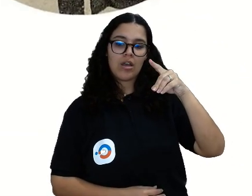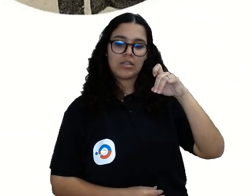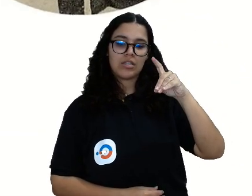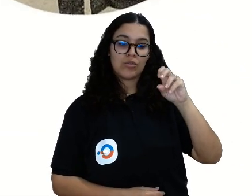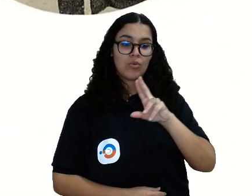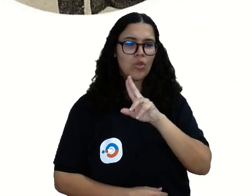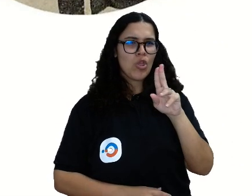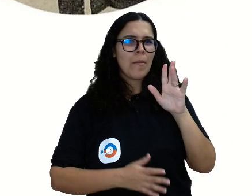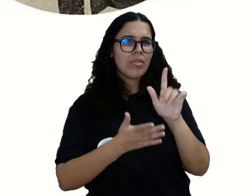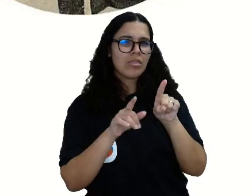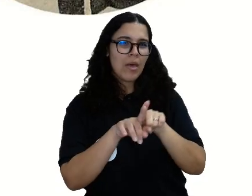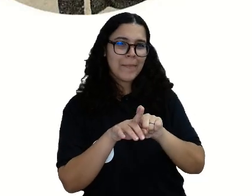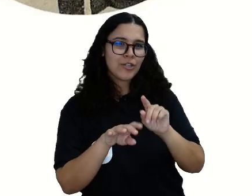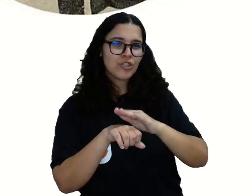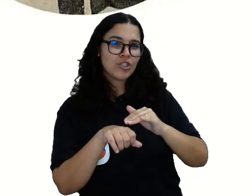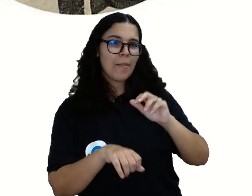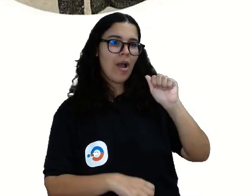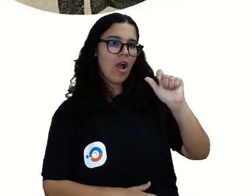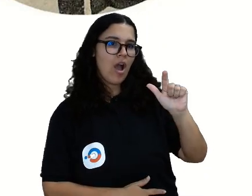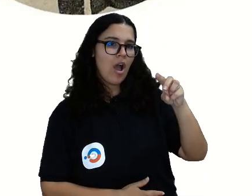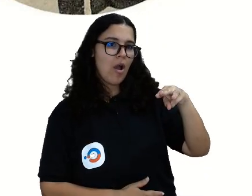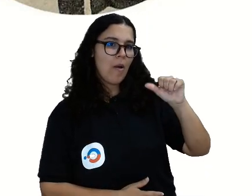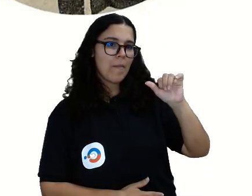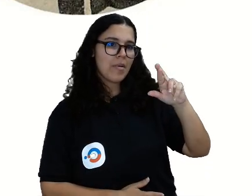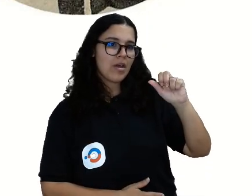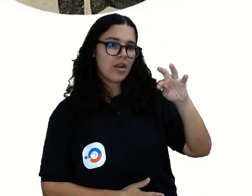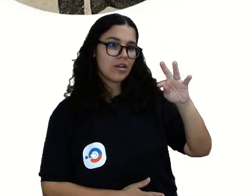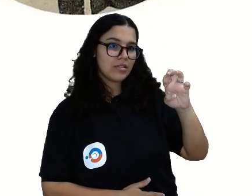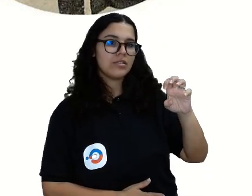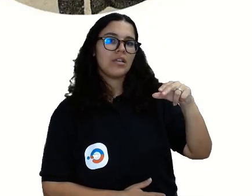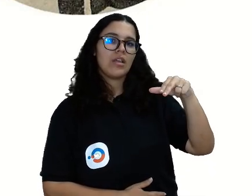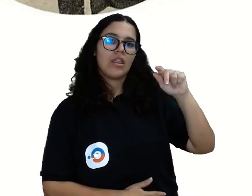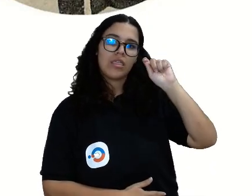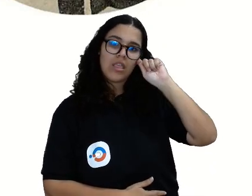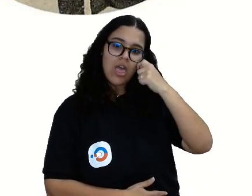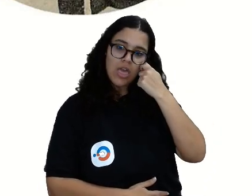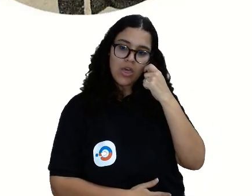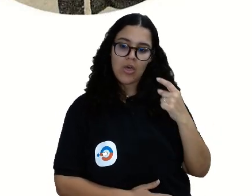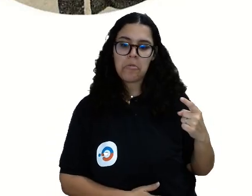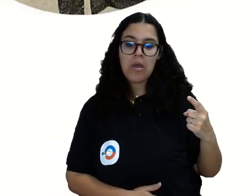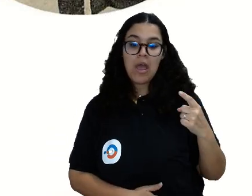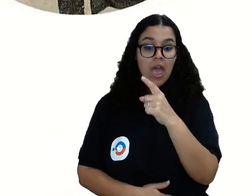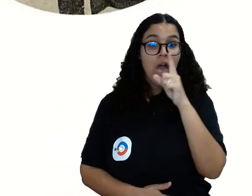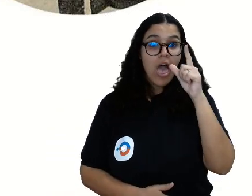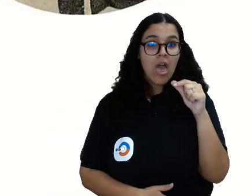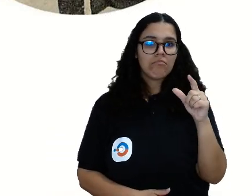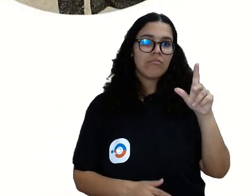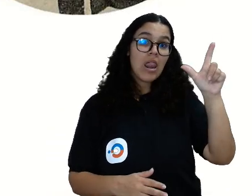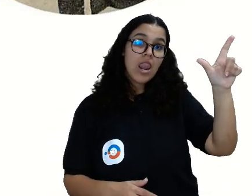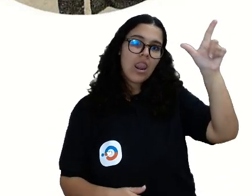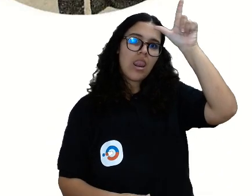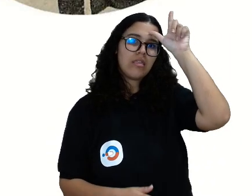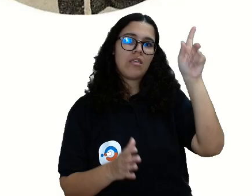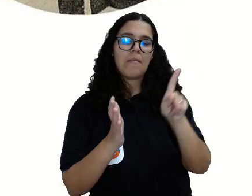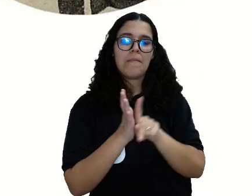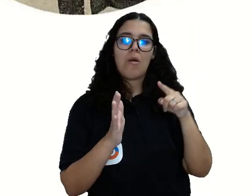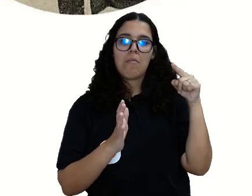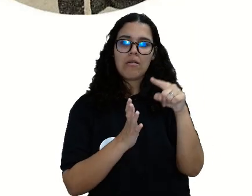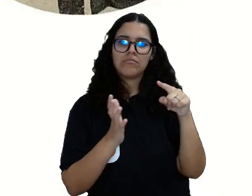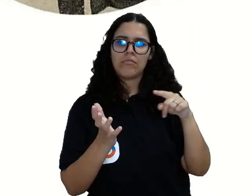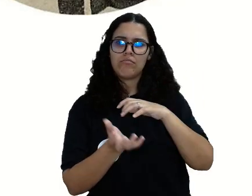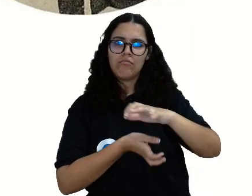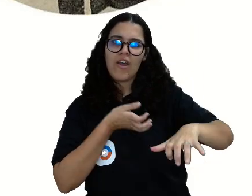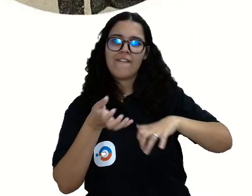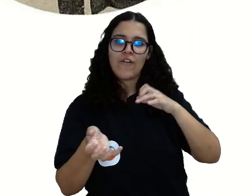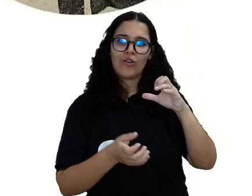ele é um dos líderes, né, e, na realidade, o principal líder aí da revolta da Chibata, porque após